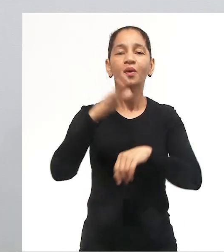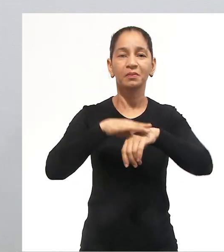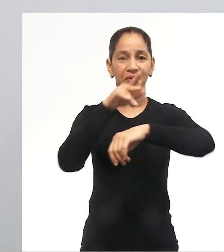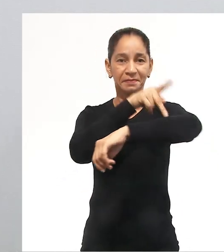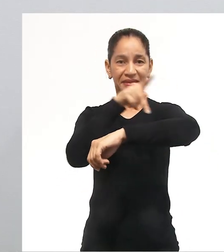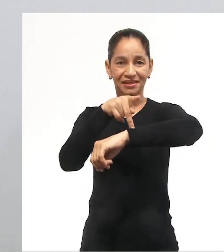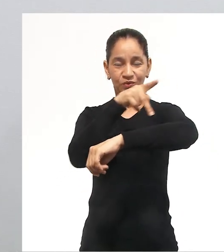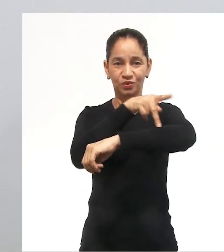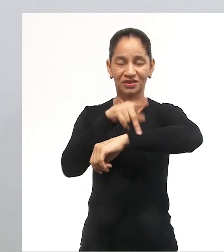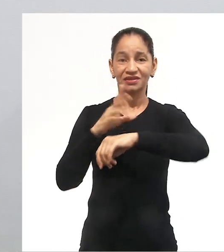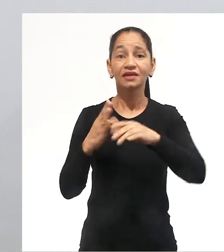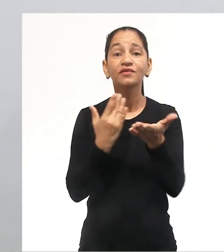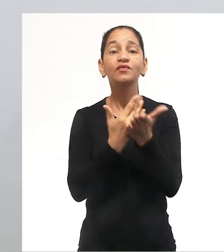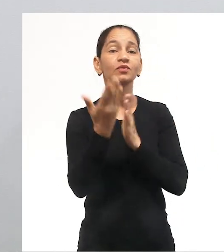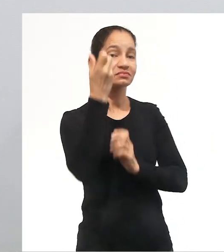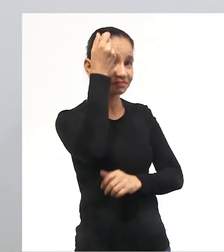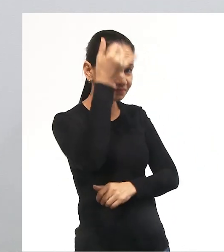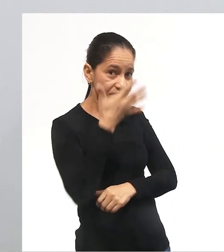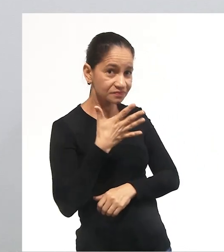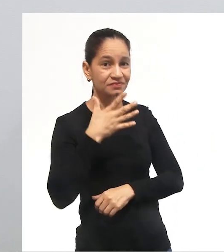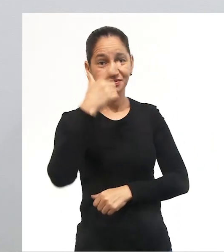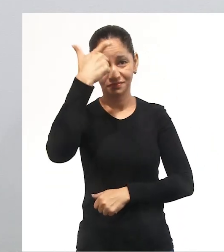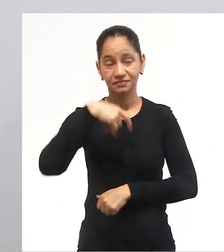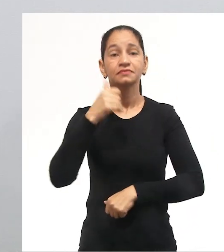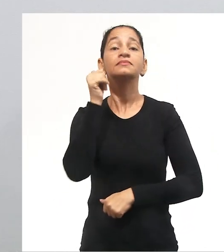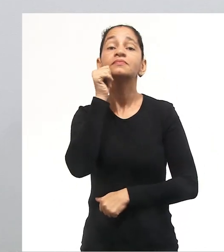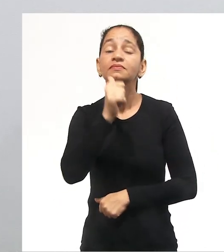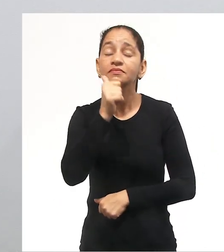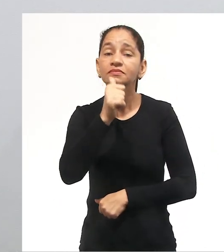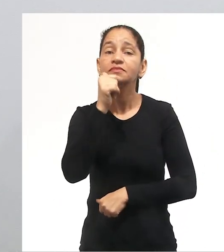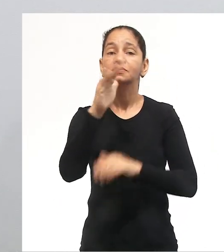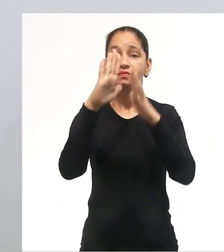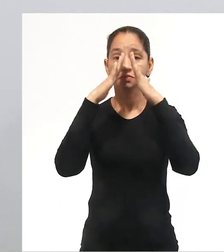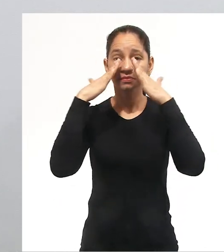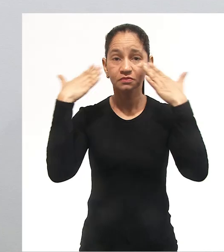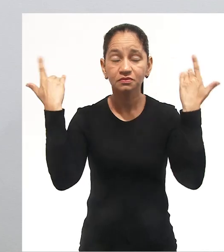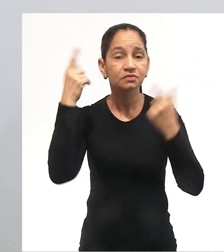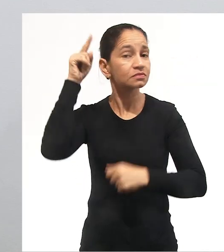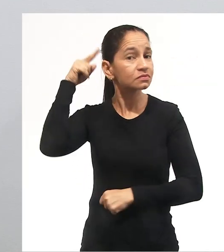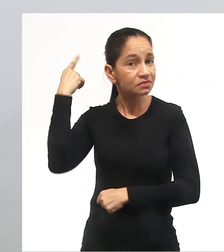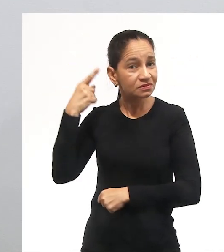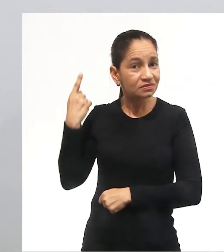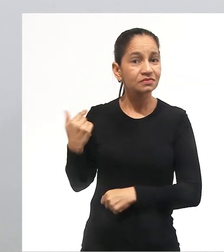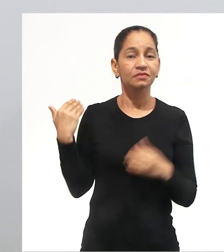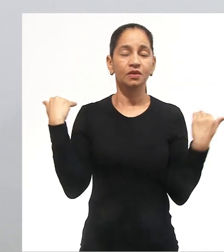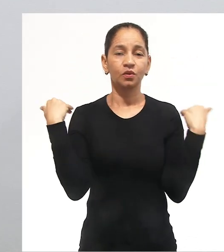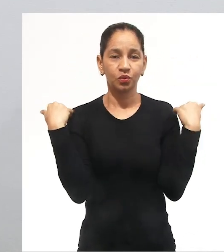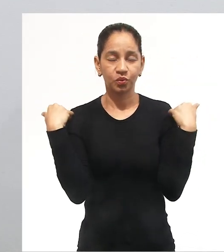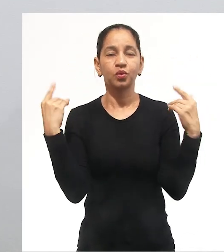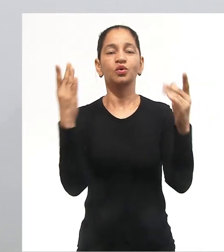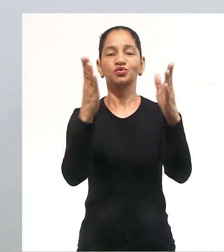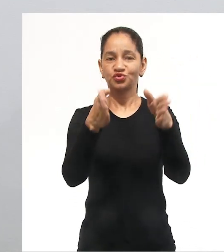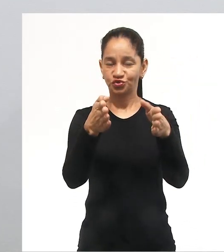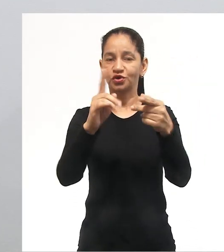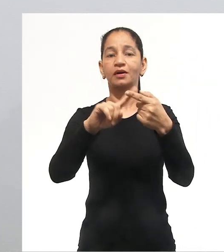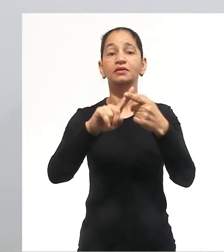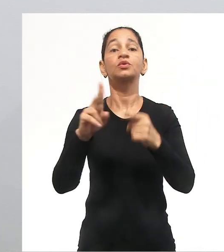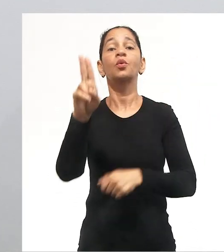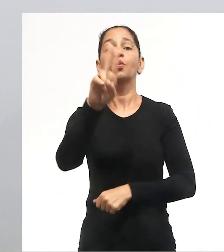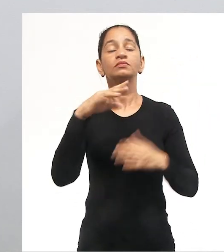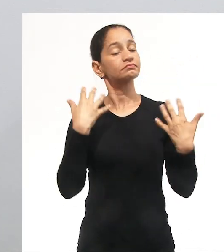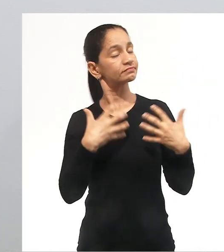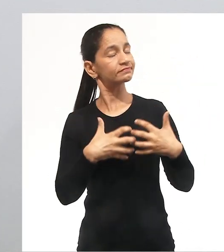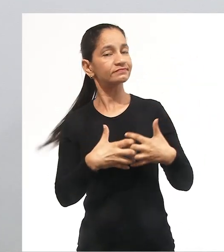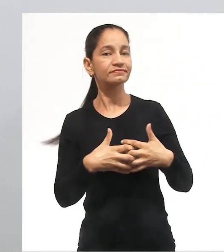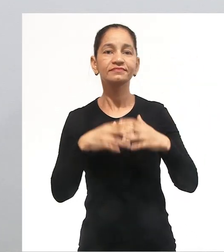de pedagogia, e vou iniciar minha audiodescrição. Sou uma mulher parda, de cabelos cacheados na altura dos ombros. Estou usando o uniforme